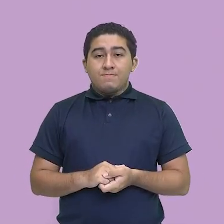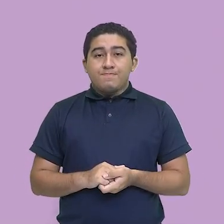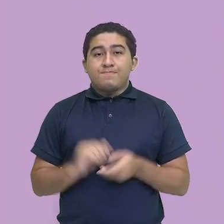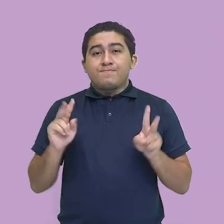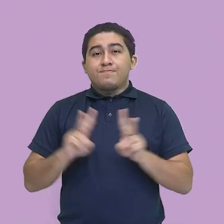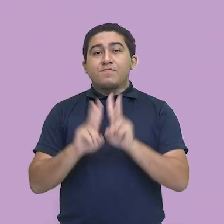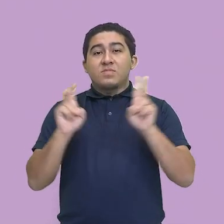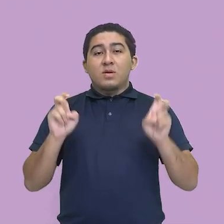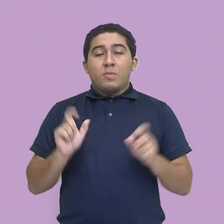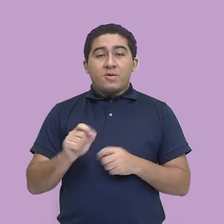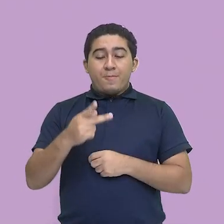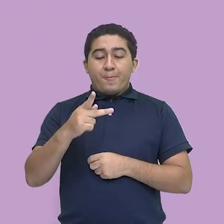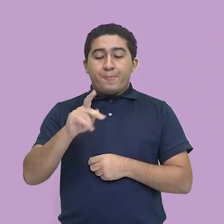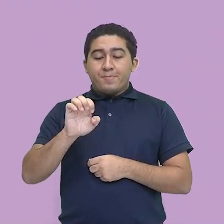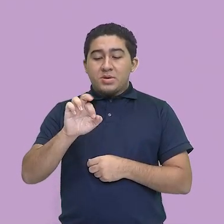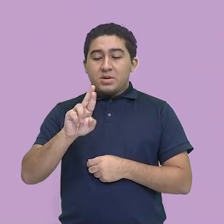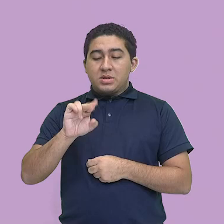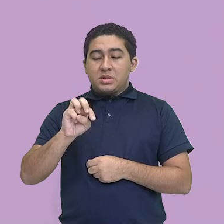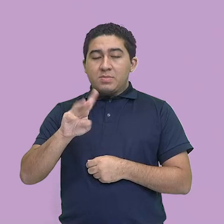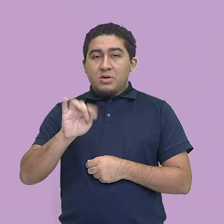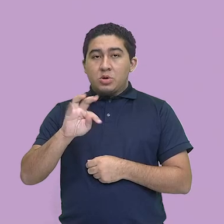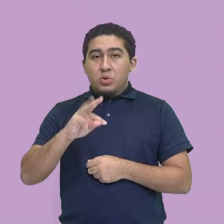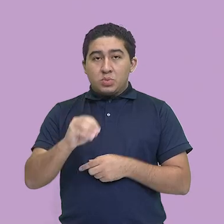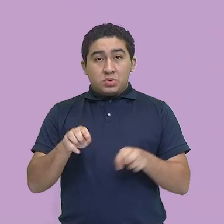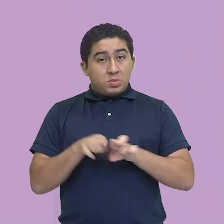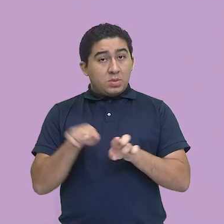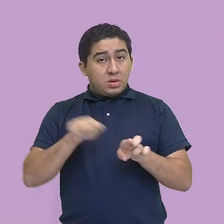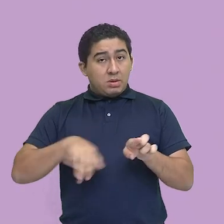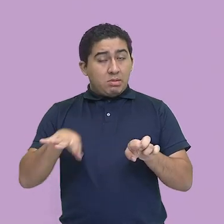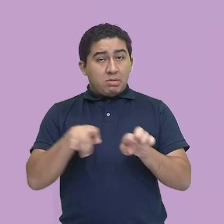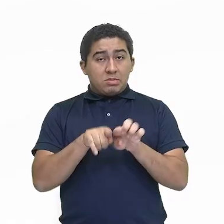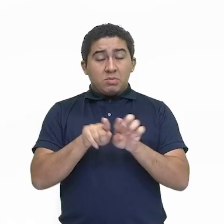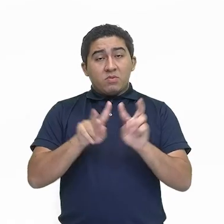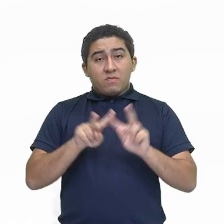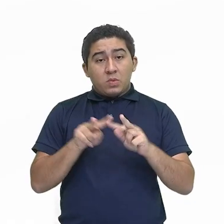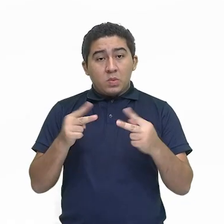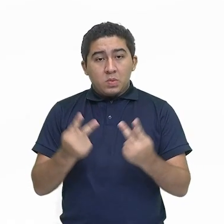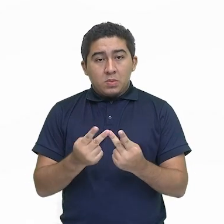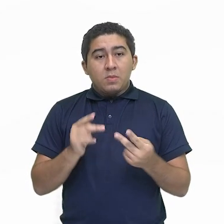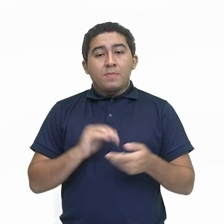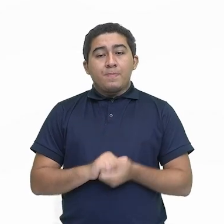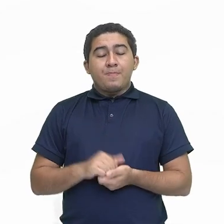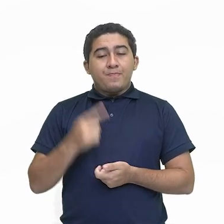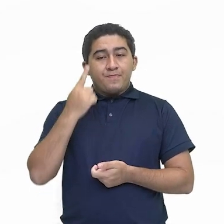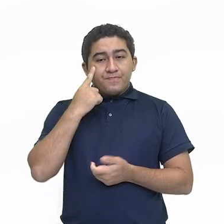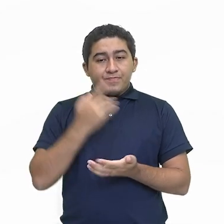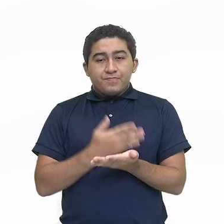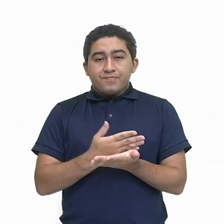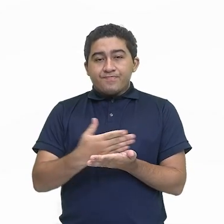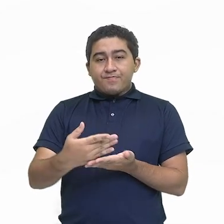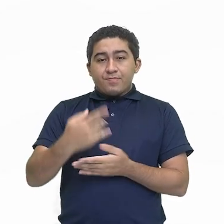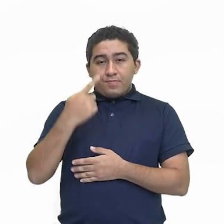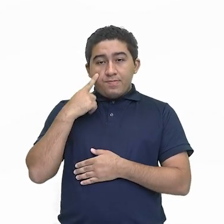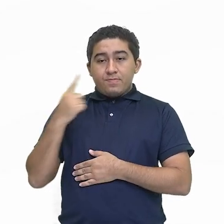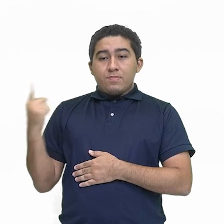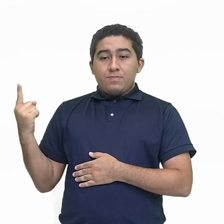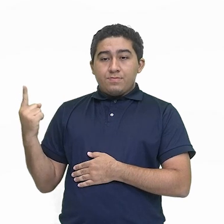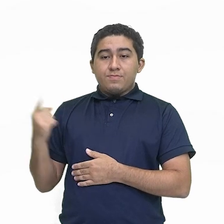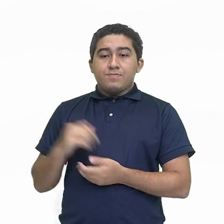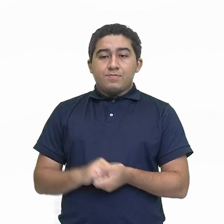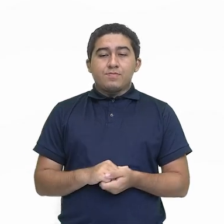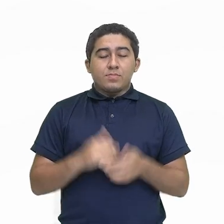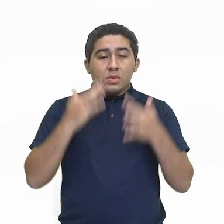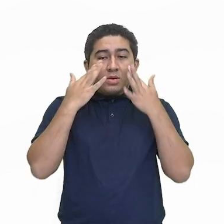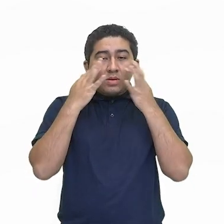sobre perímetro, também área e também um pouco de volume. Acompanhe comigo. Vamos começar então com o perímetro, tá bom? Olha só esse contexto